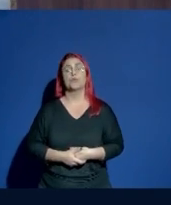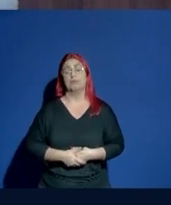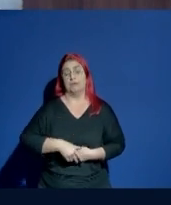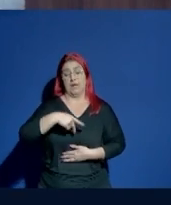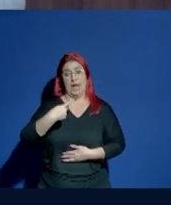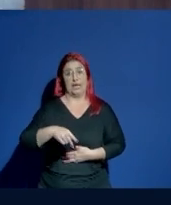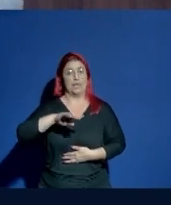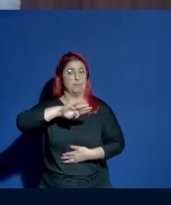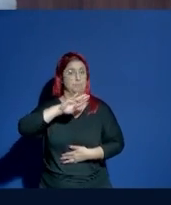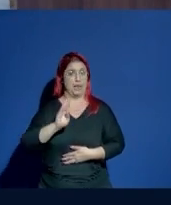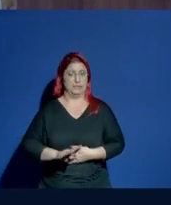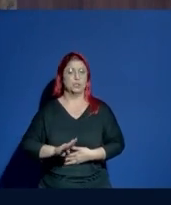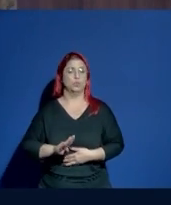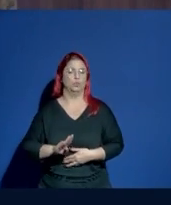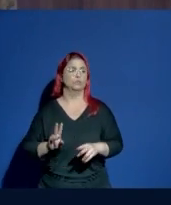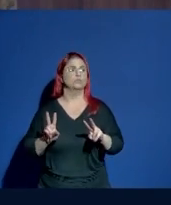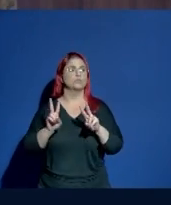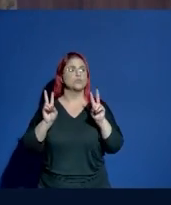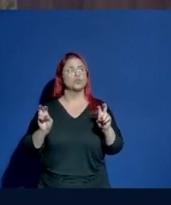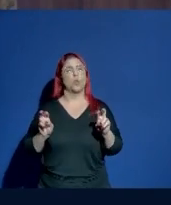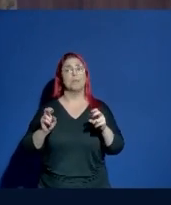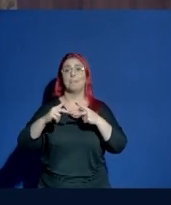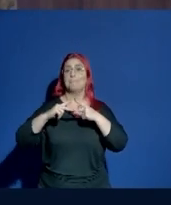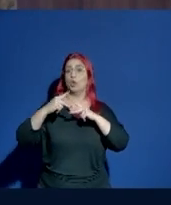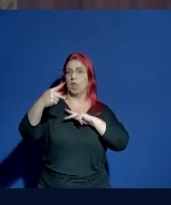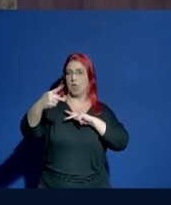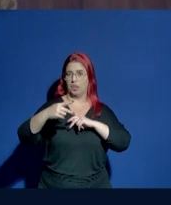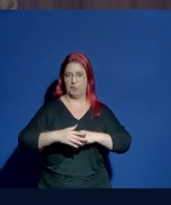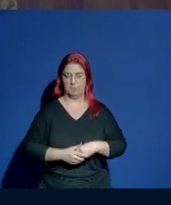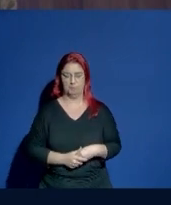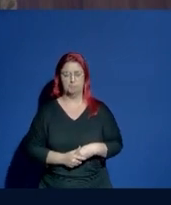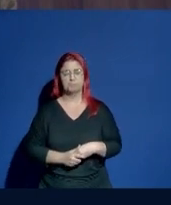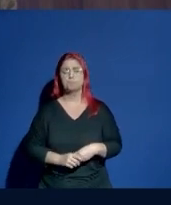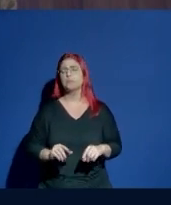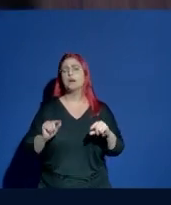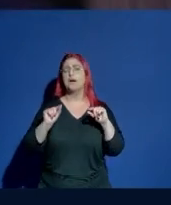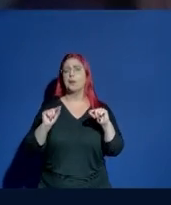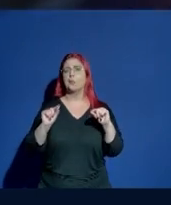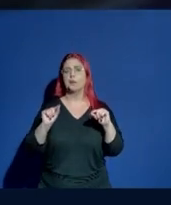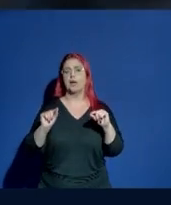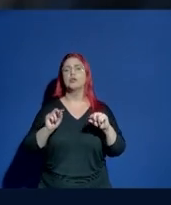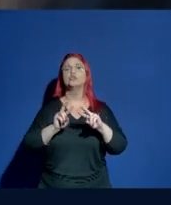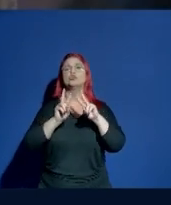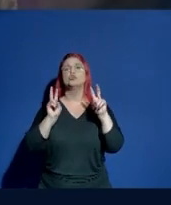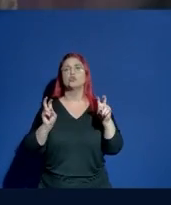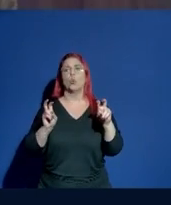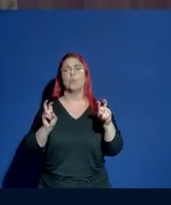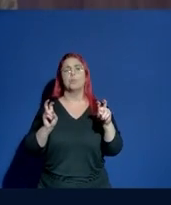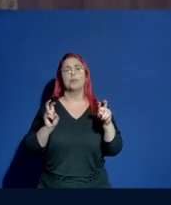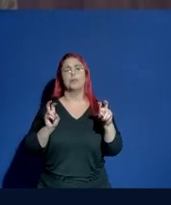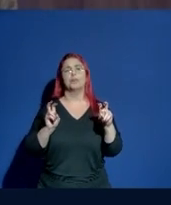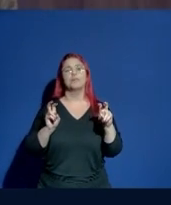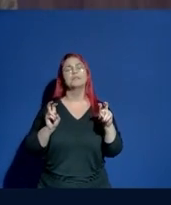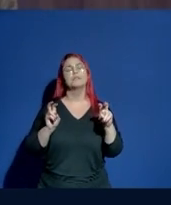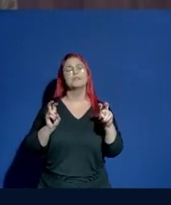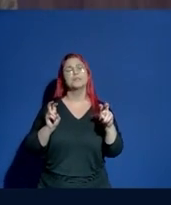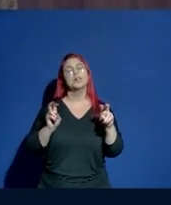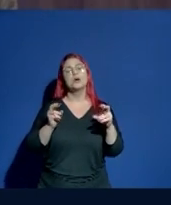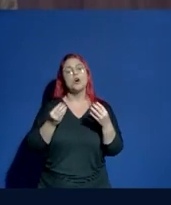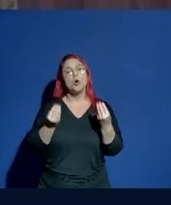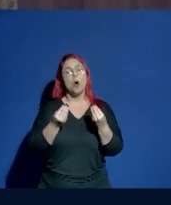no que se refere à proteína, é a fortaleza sanitária que o Brasil